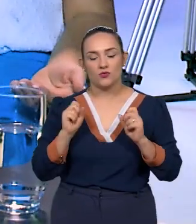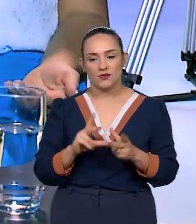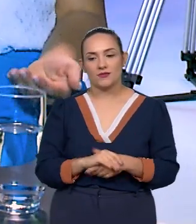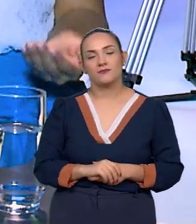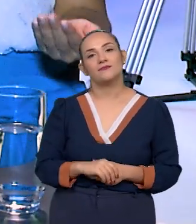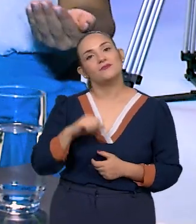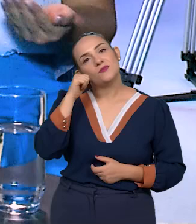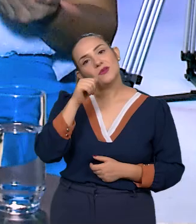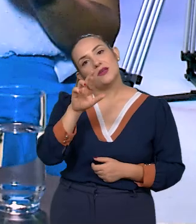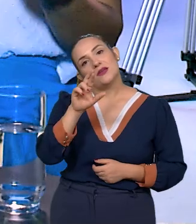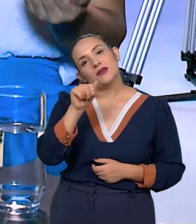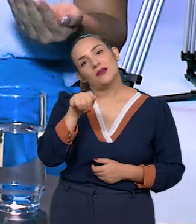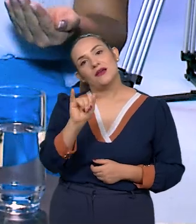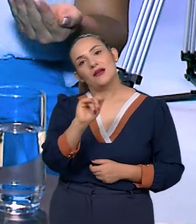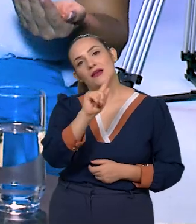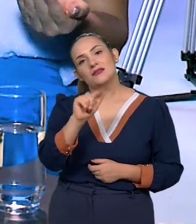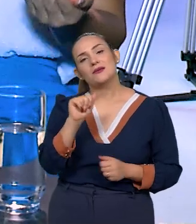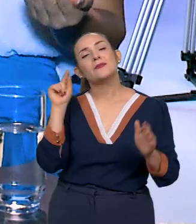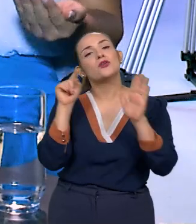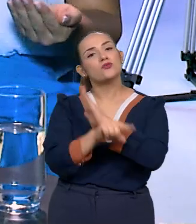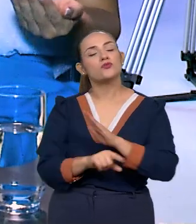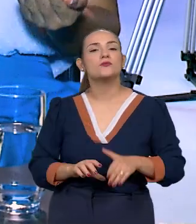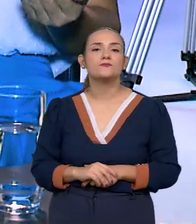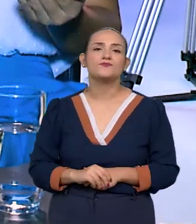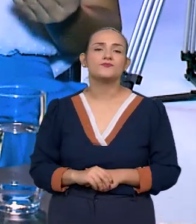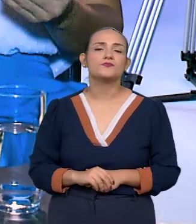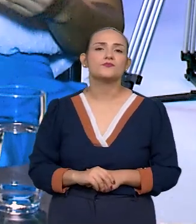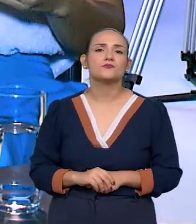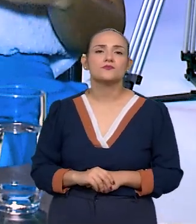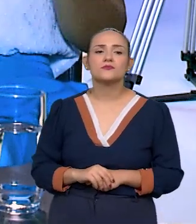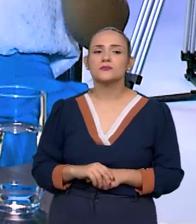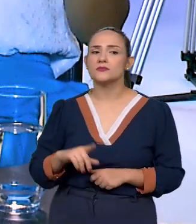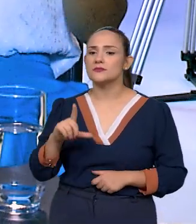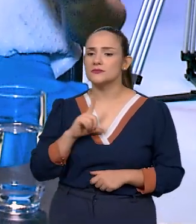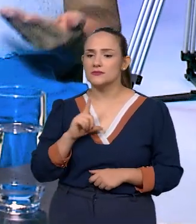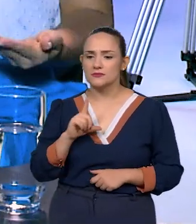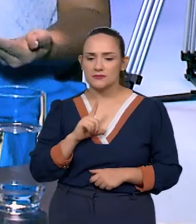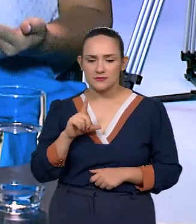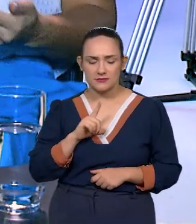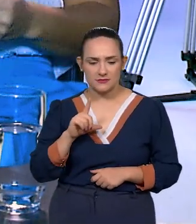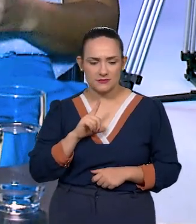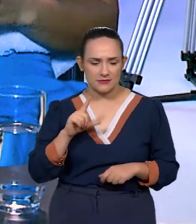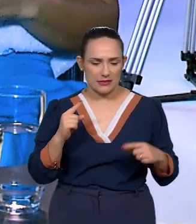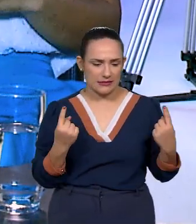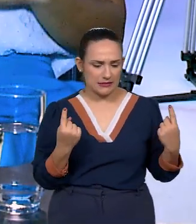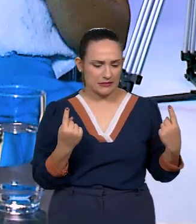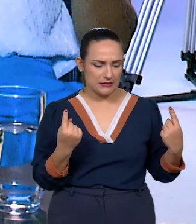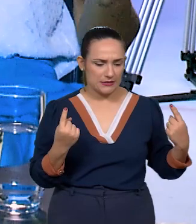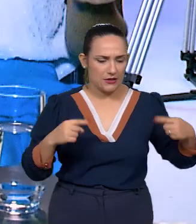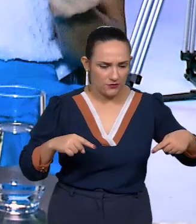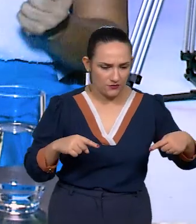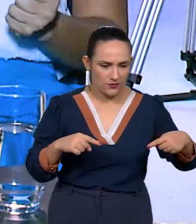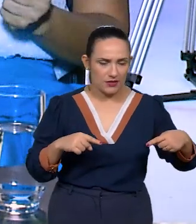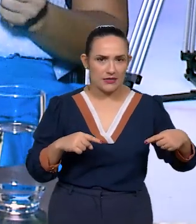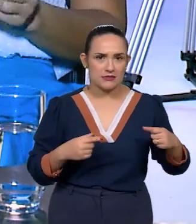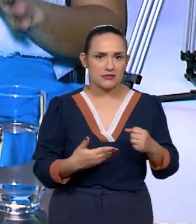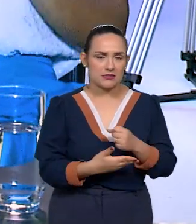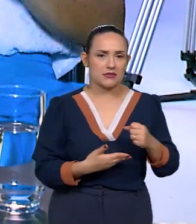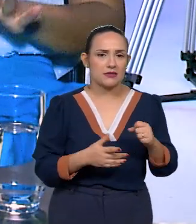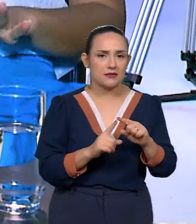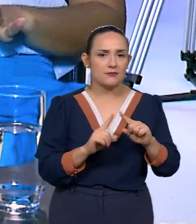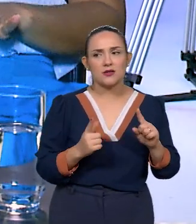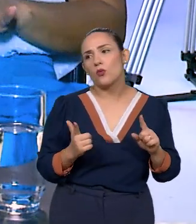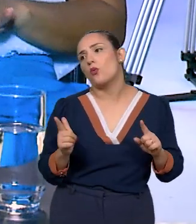quem enviou foi a seguidora Raiza Thalita. Doutora, ela quer saber, além dessa livre concorrência, quais outros princípios